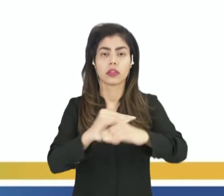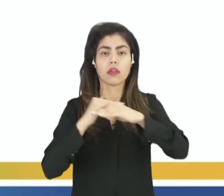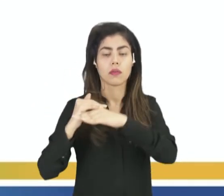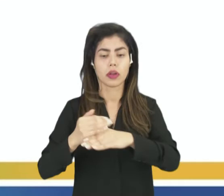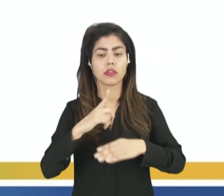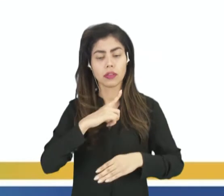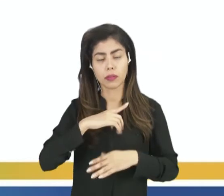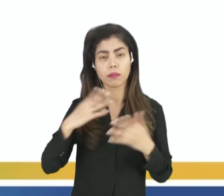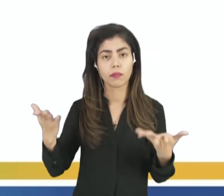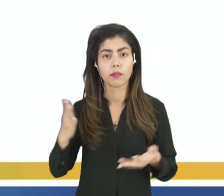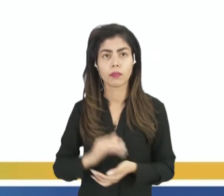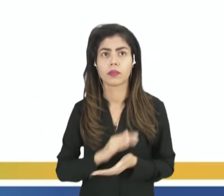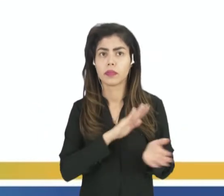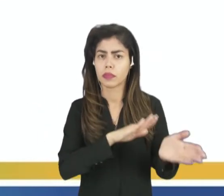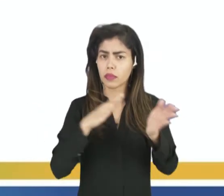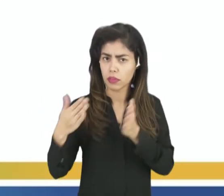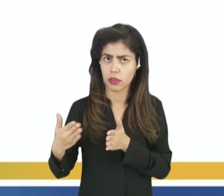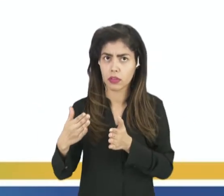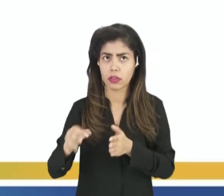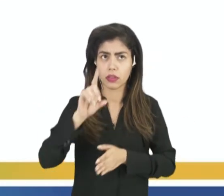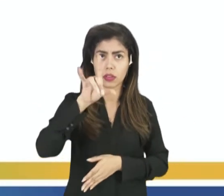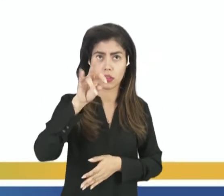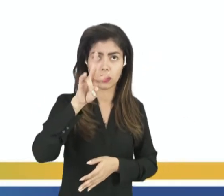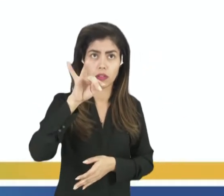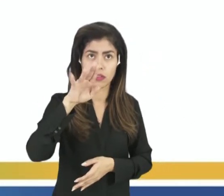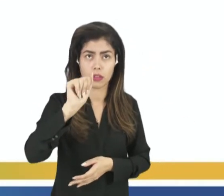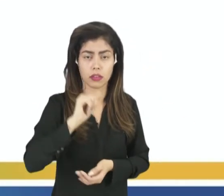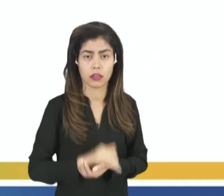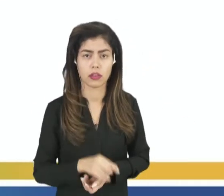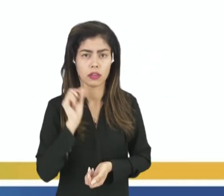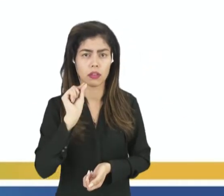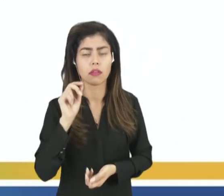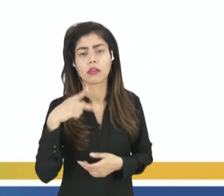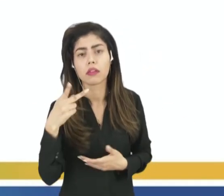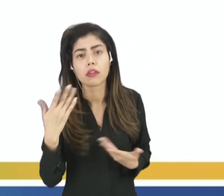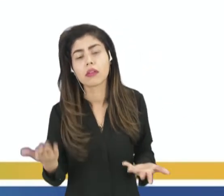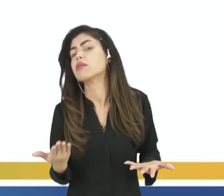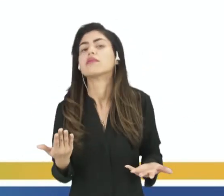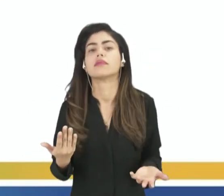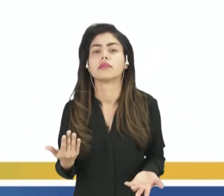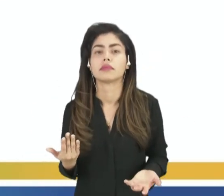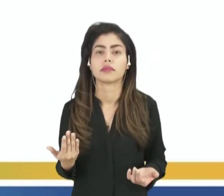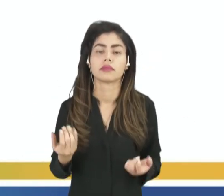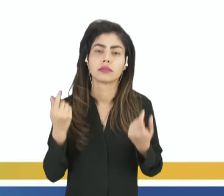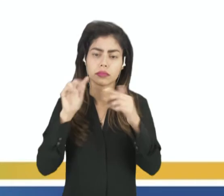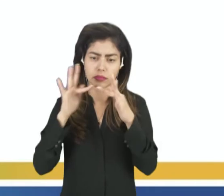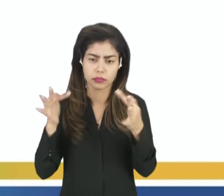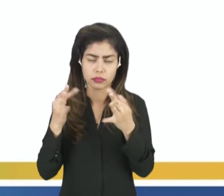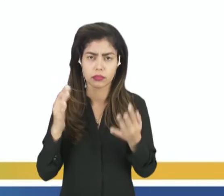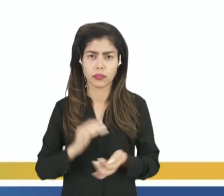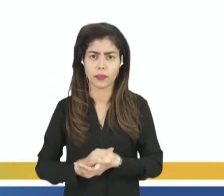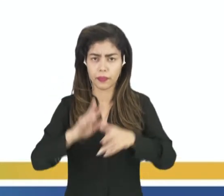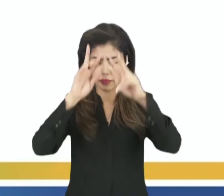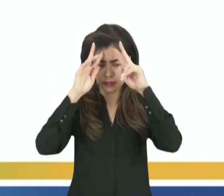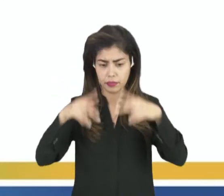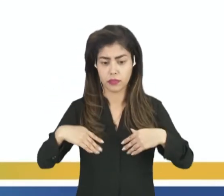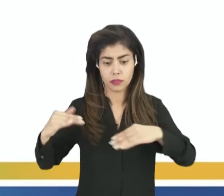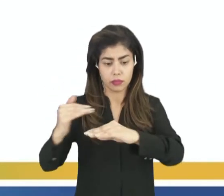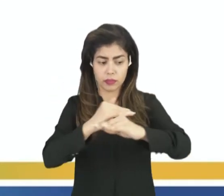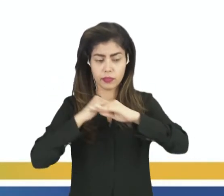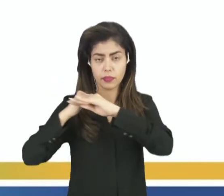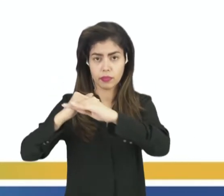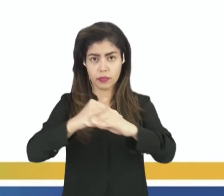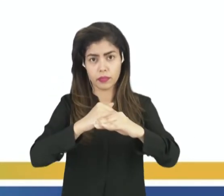aspirar. Essa é uma passagem do Leviatã de Hobbes. O que ele está dizendo é isso, que eu falei de forma bem simples. Os homens não são tão